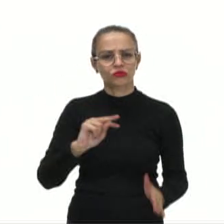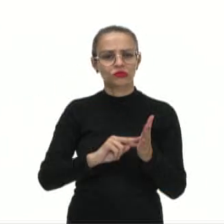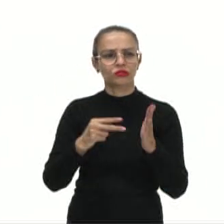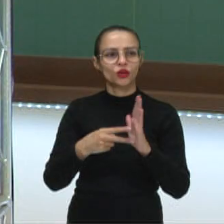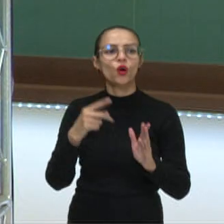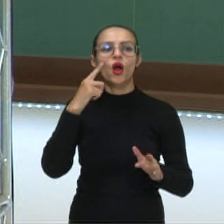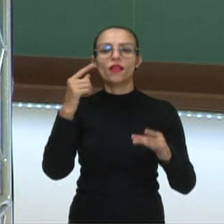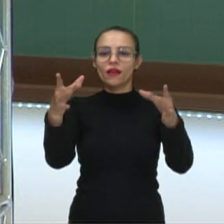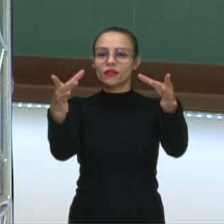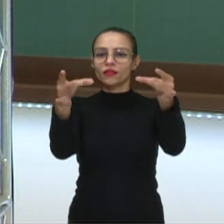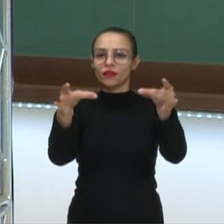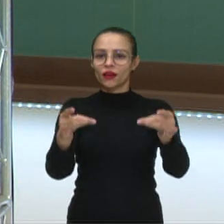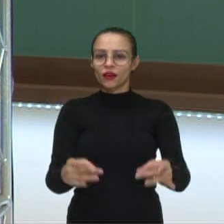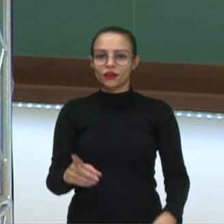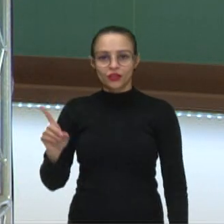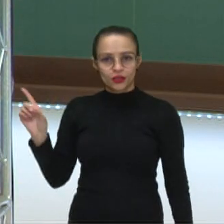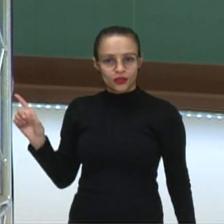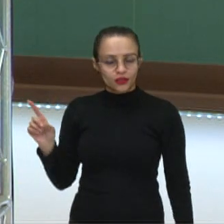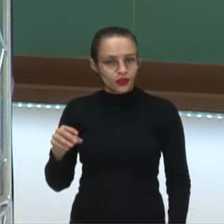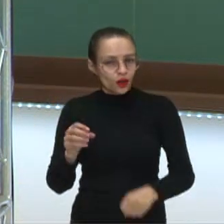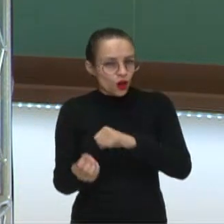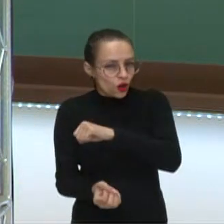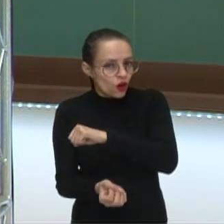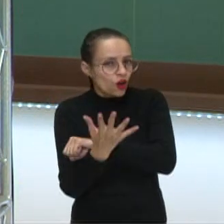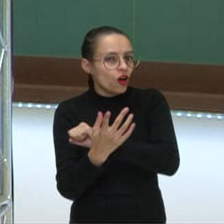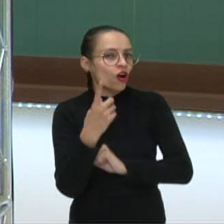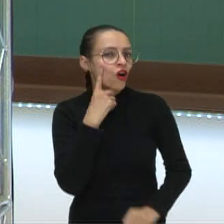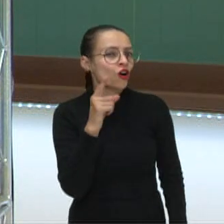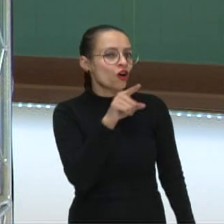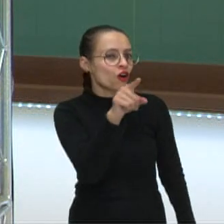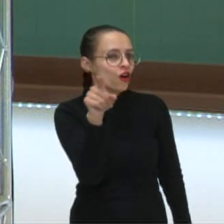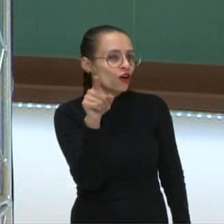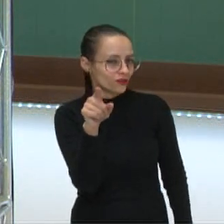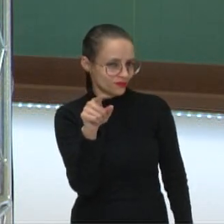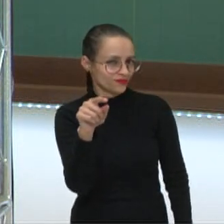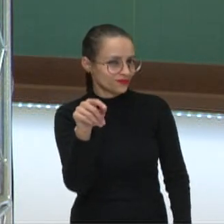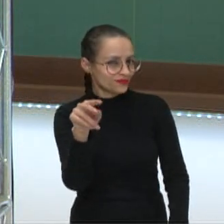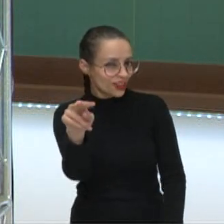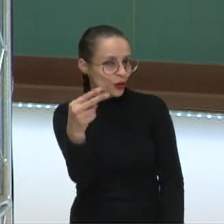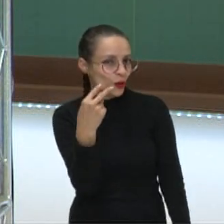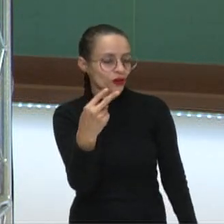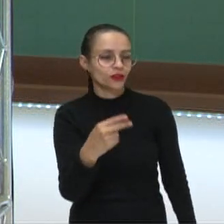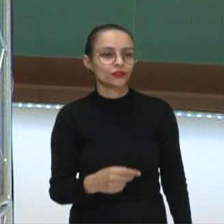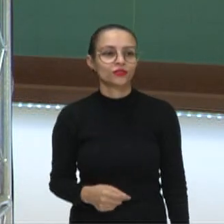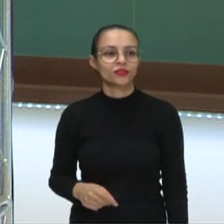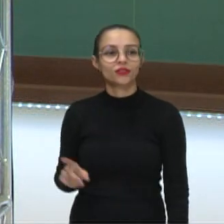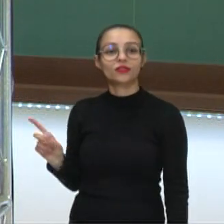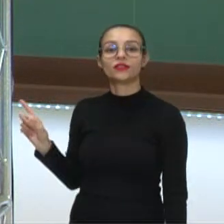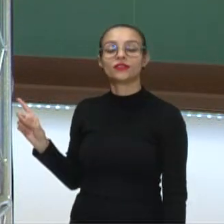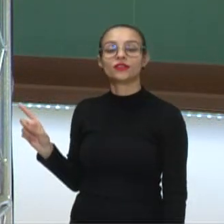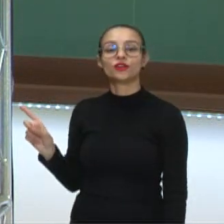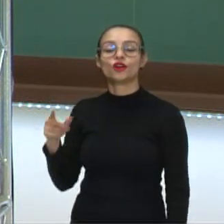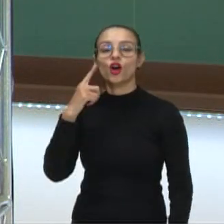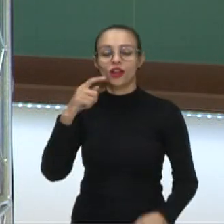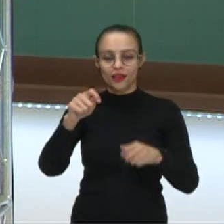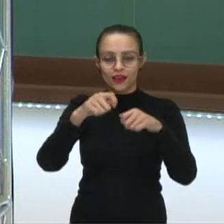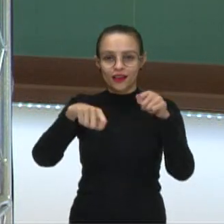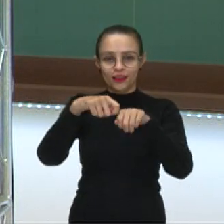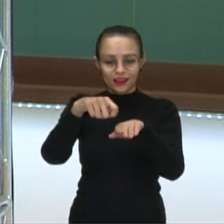bem os detalhes da imagem. Ó. Vou dar um spoiler aqui, hein? Só para você que está aí, de olho. Olha o